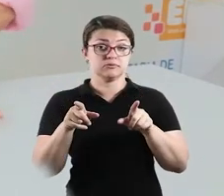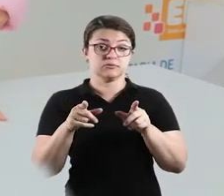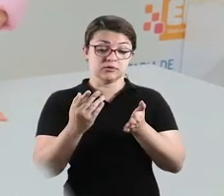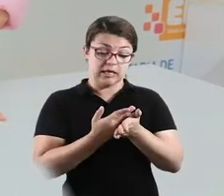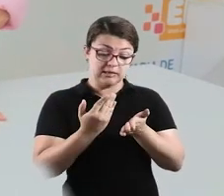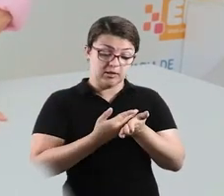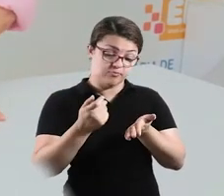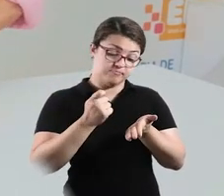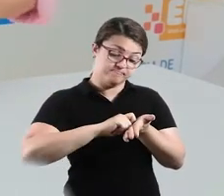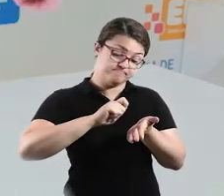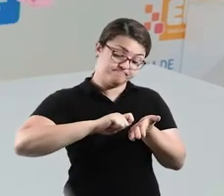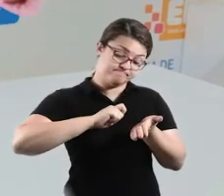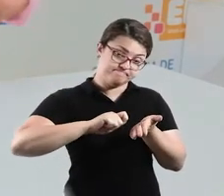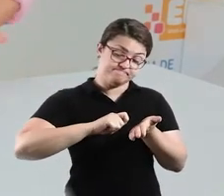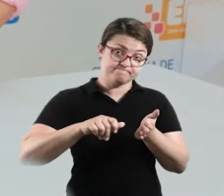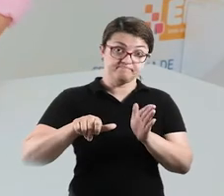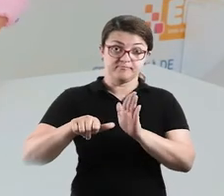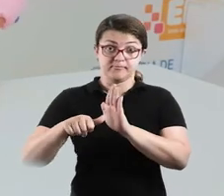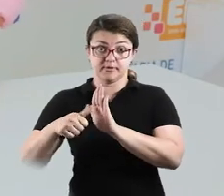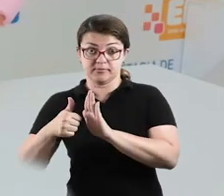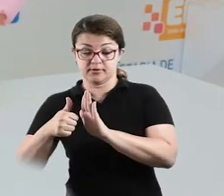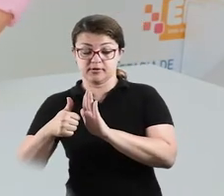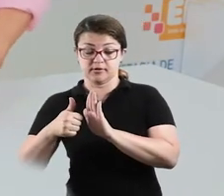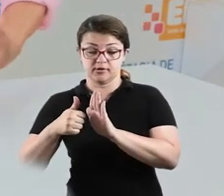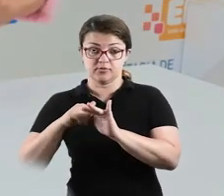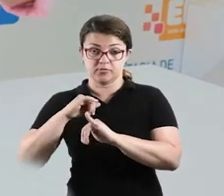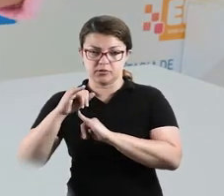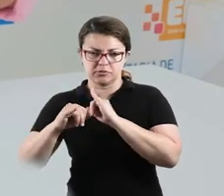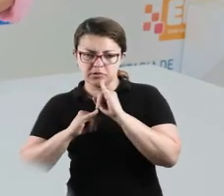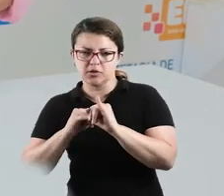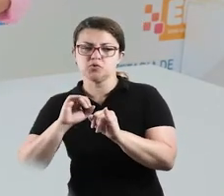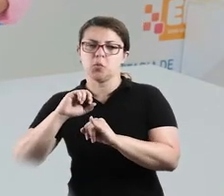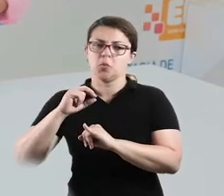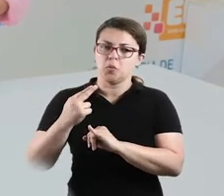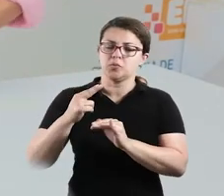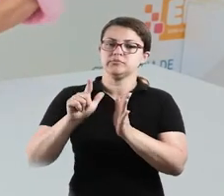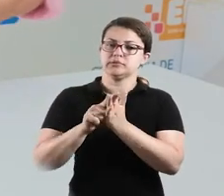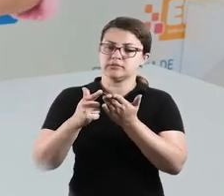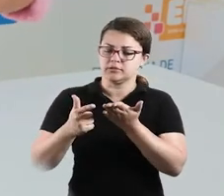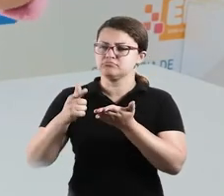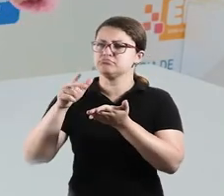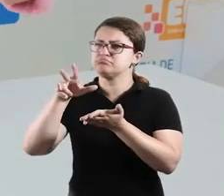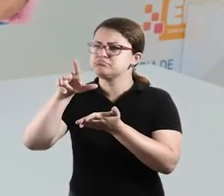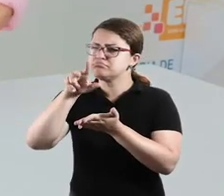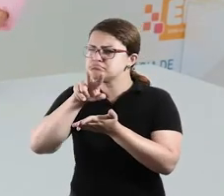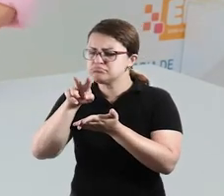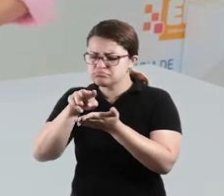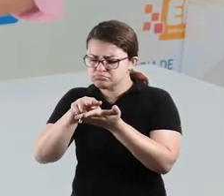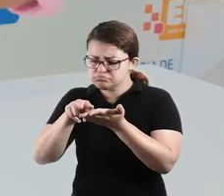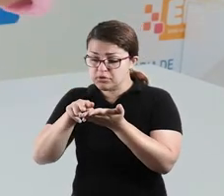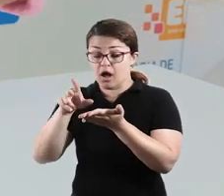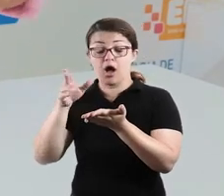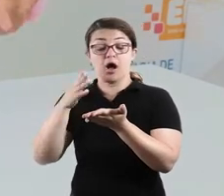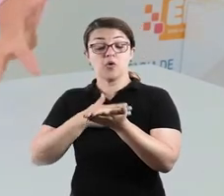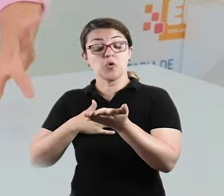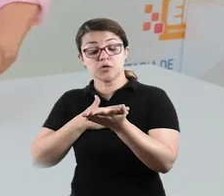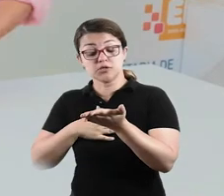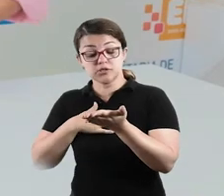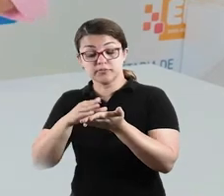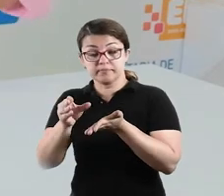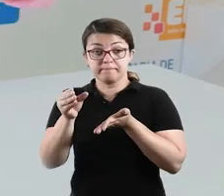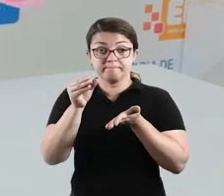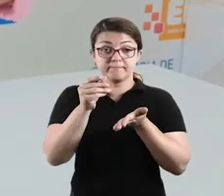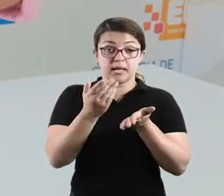seu caderno. Ou seja, você vai ler a notícia e você vai escrever no seu caderno aquilo que você gostou, que mais te